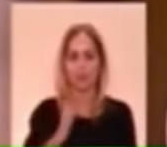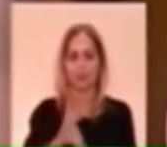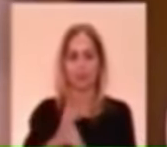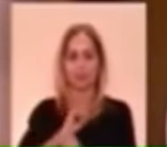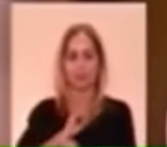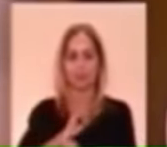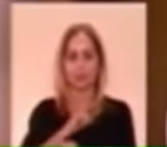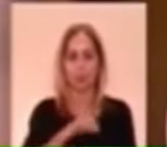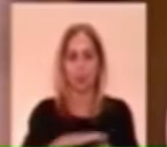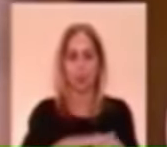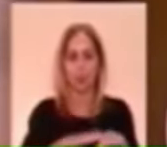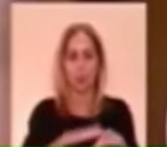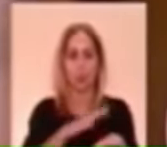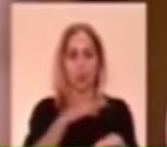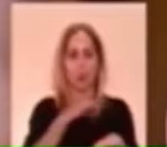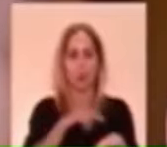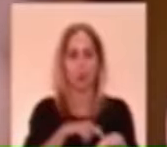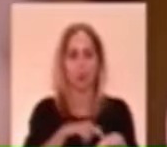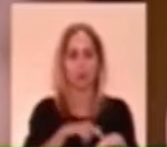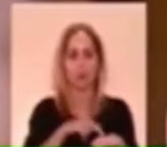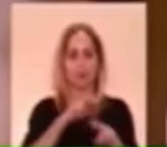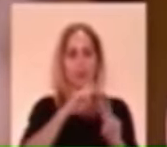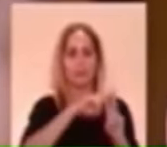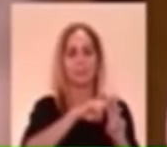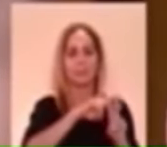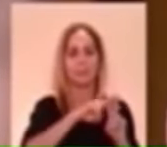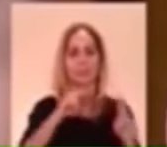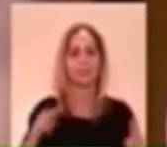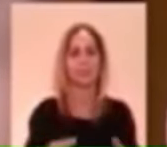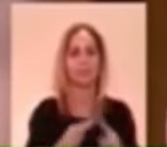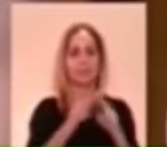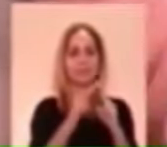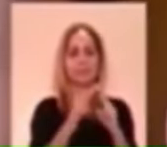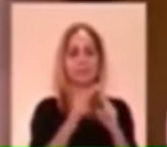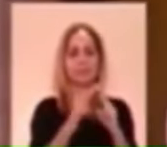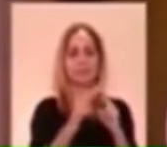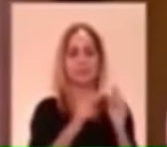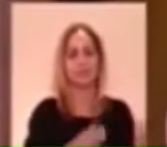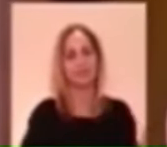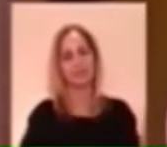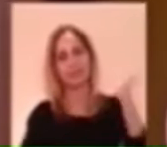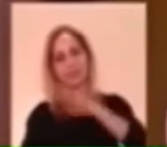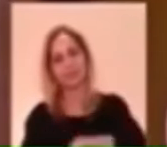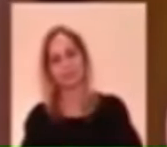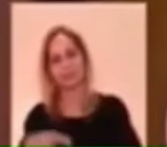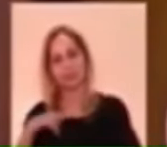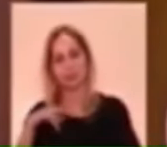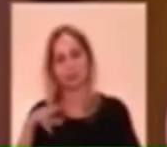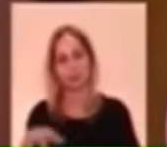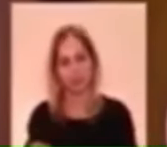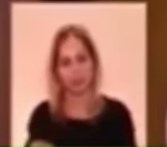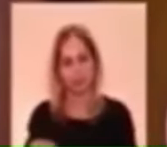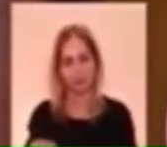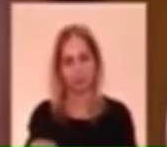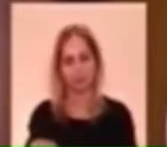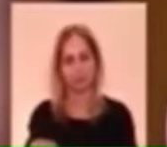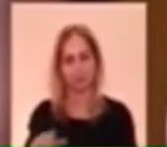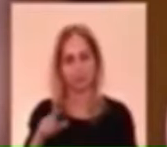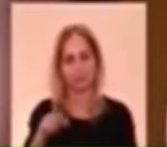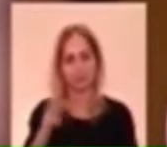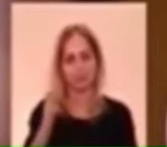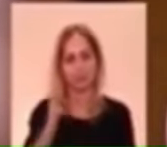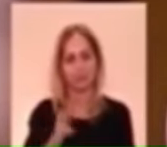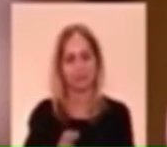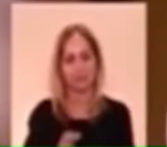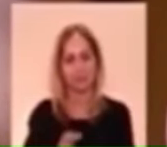personagens por esses escritores eh World Stanley Gardner ou a a mesma personagem